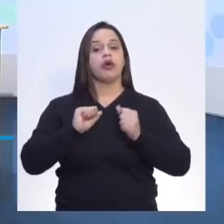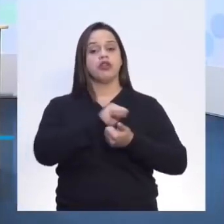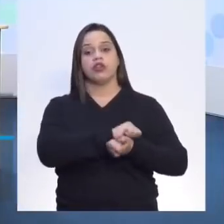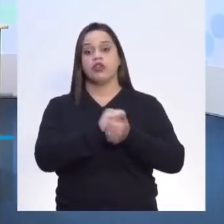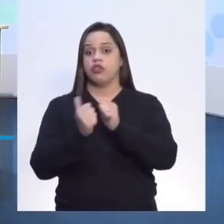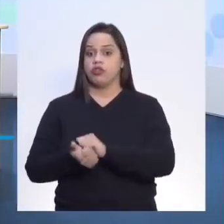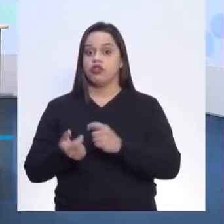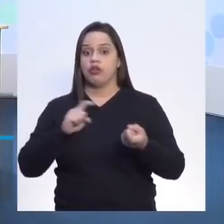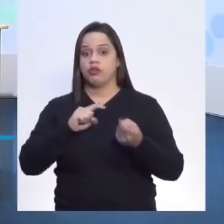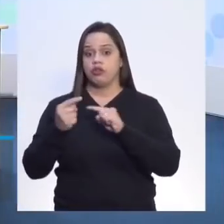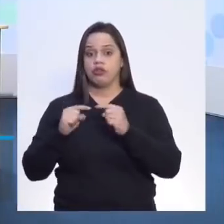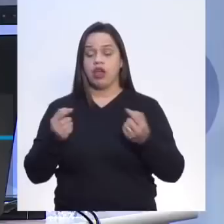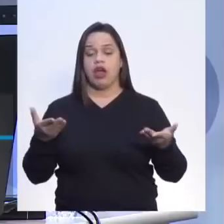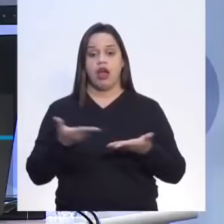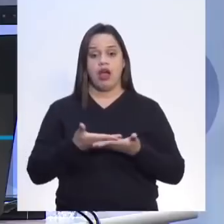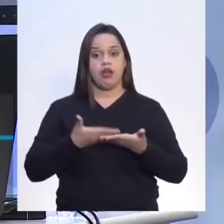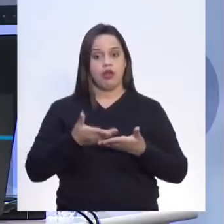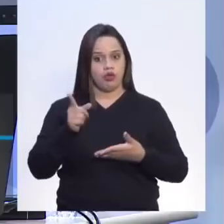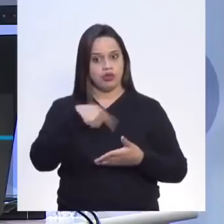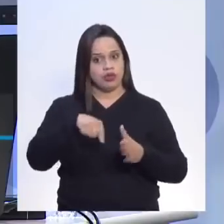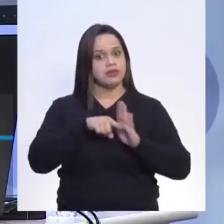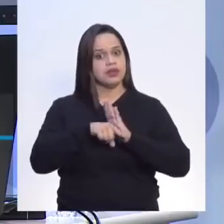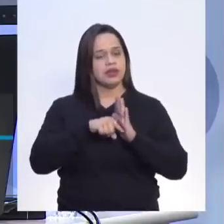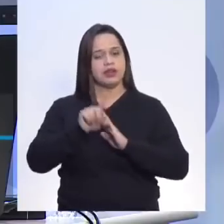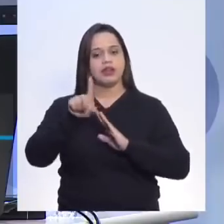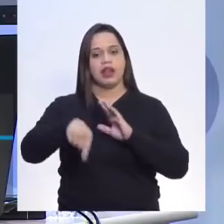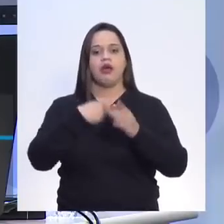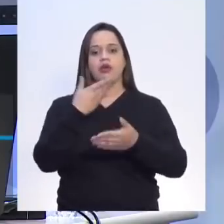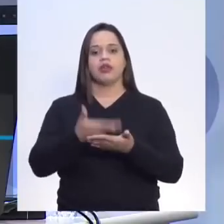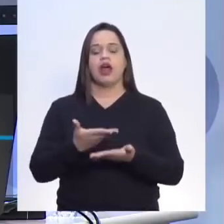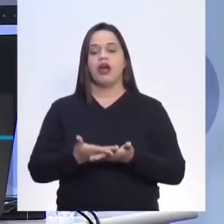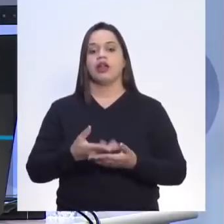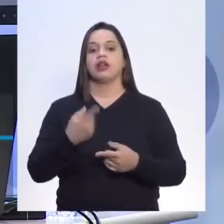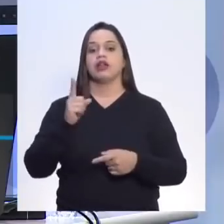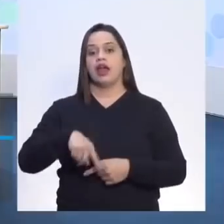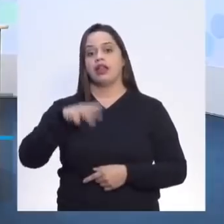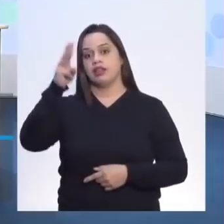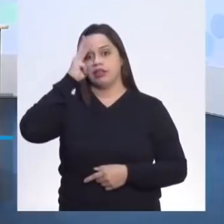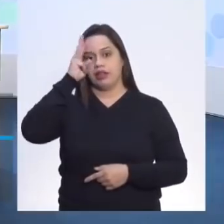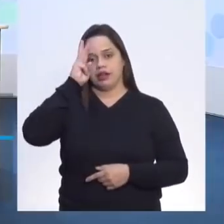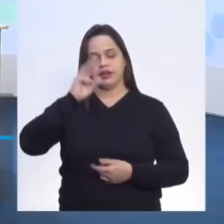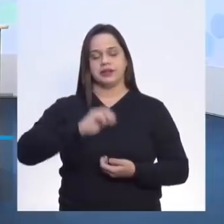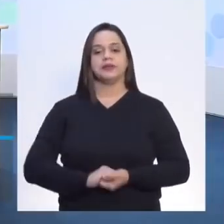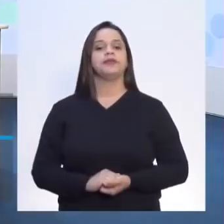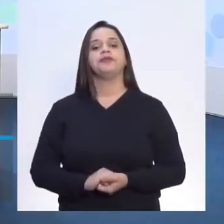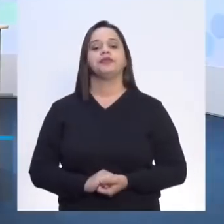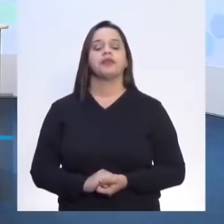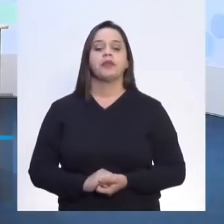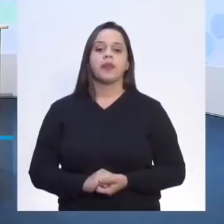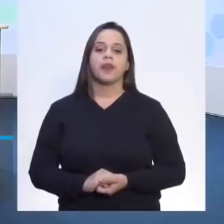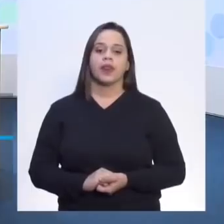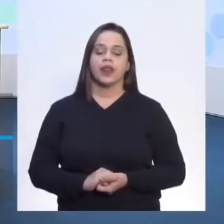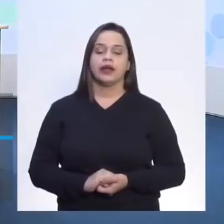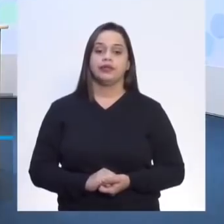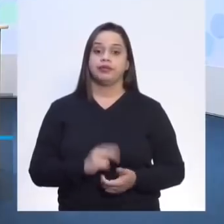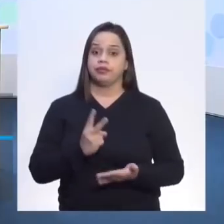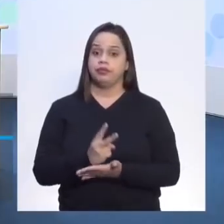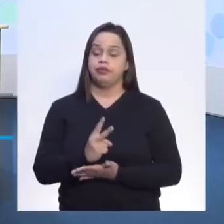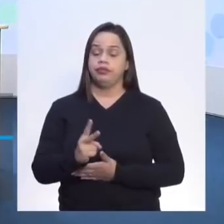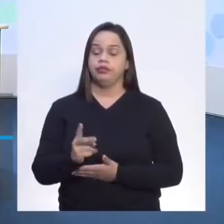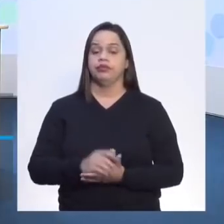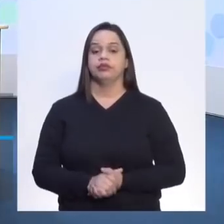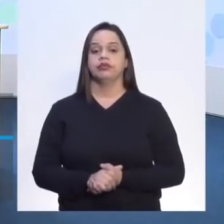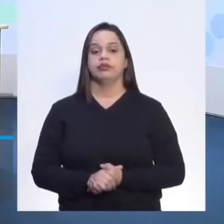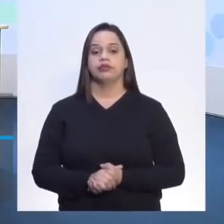aula de hoje. Então, pesquisa aí, certo? Que aí na aula que vem eu falo, que é terça-feira. Aí, continuando aí,